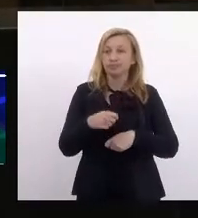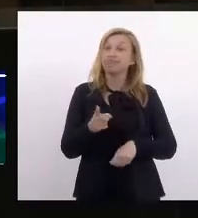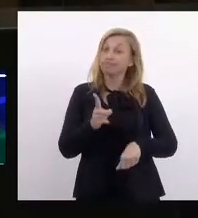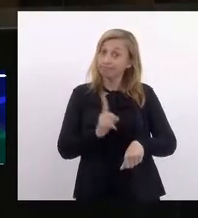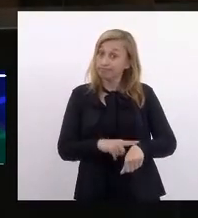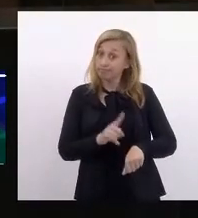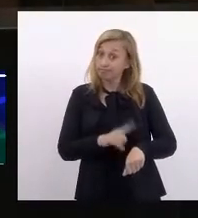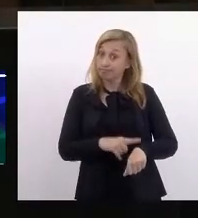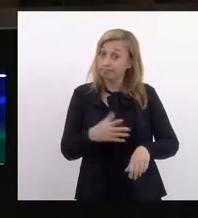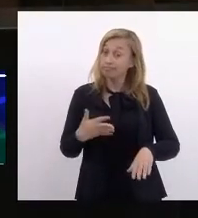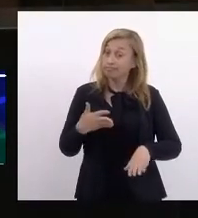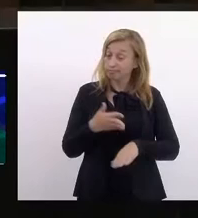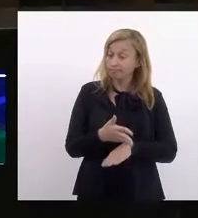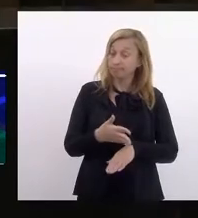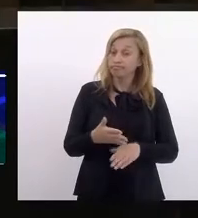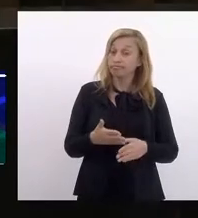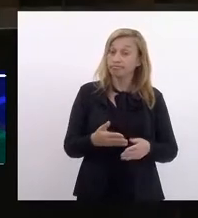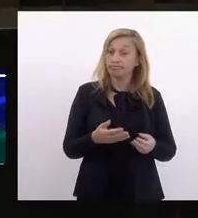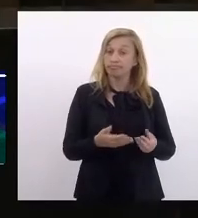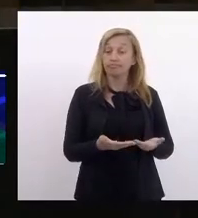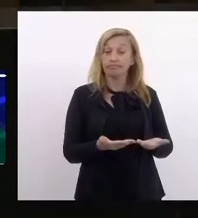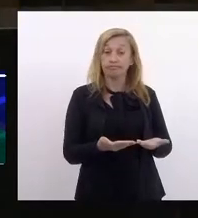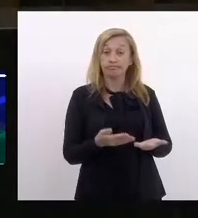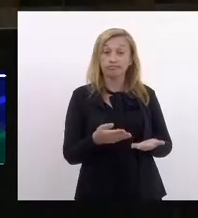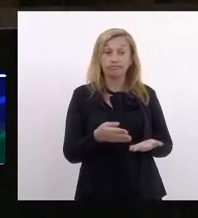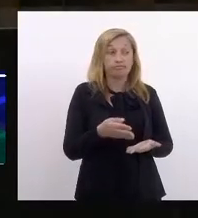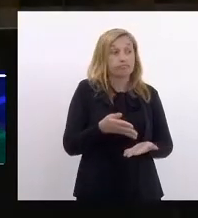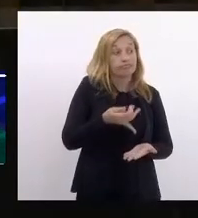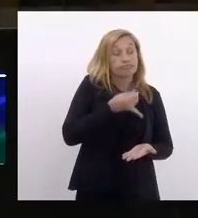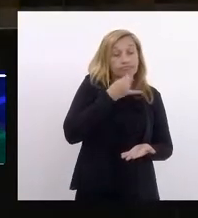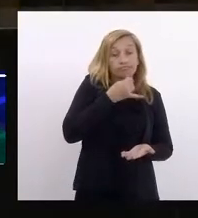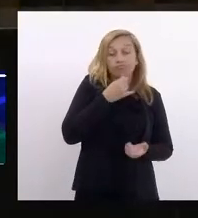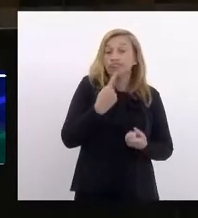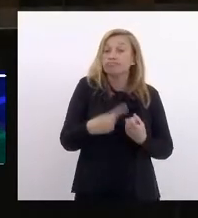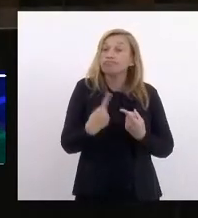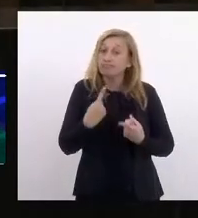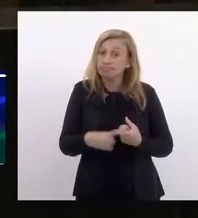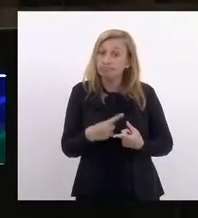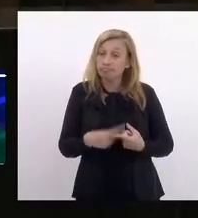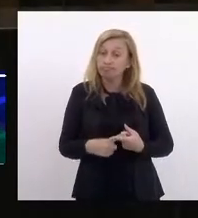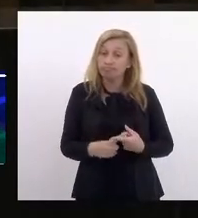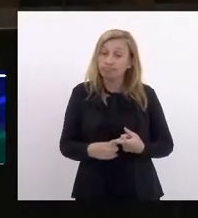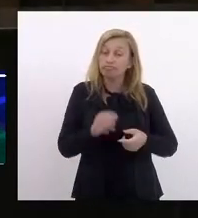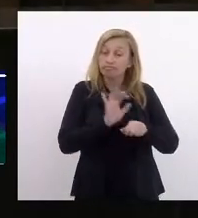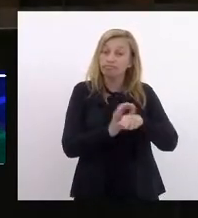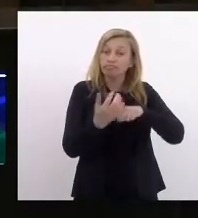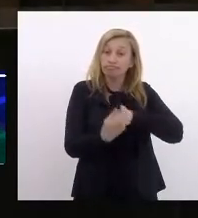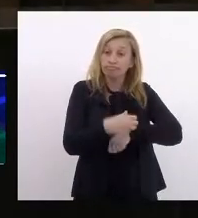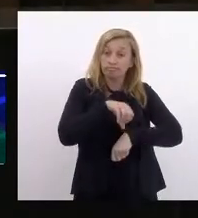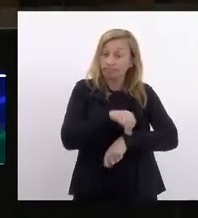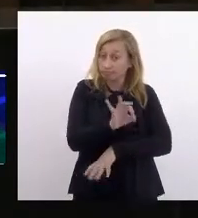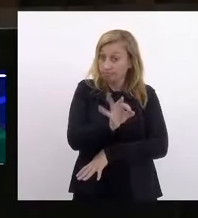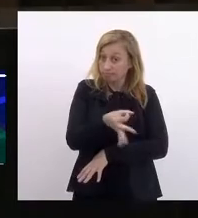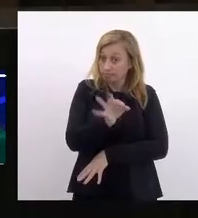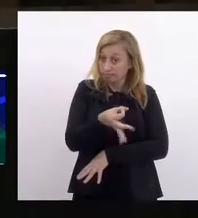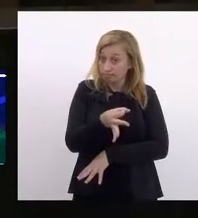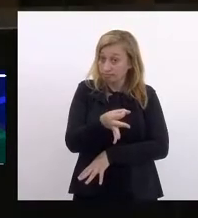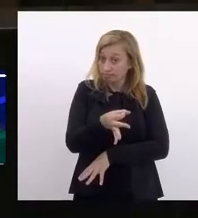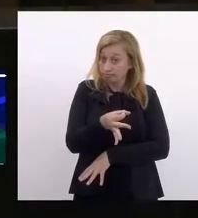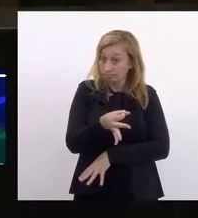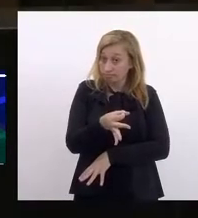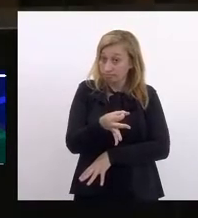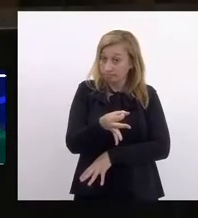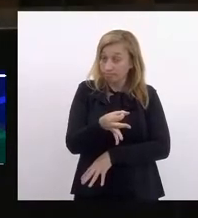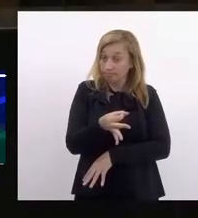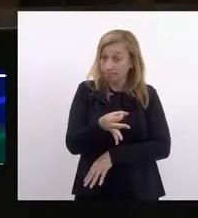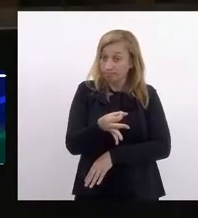momento, chega em abismos absurdos, porque a Covid, por óbvio, acirrou o